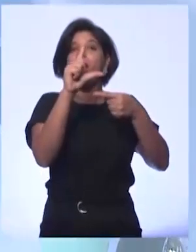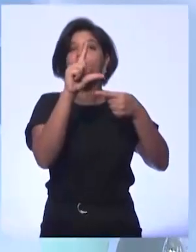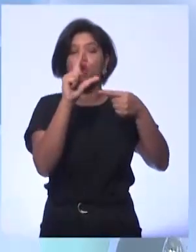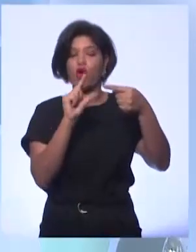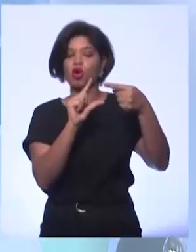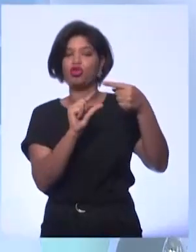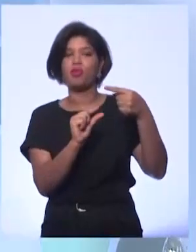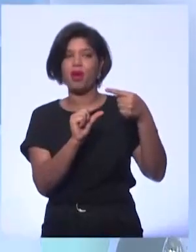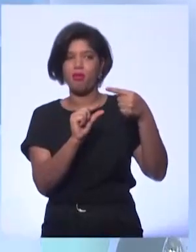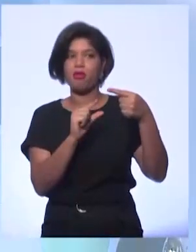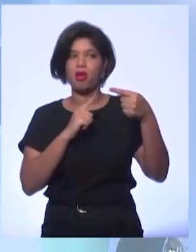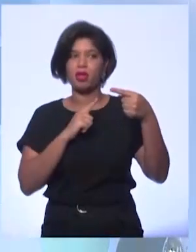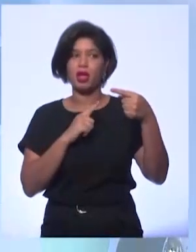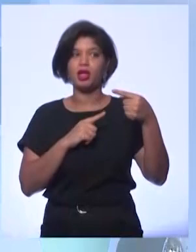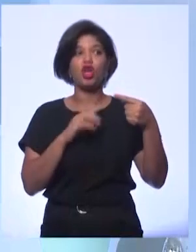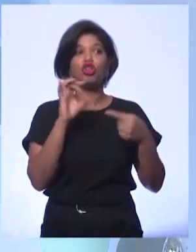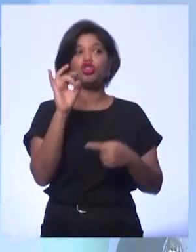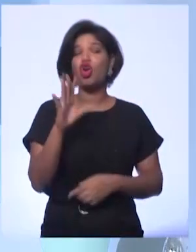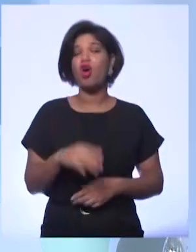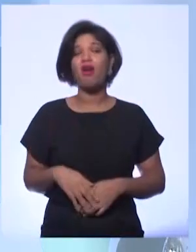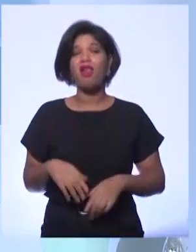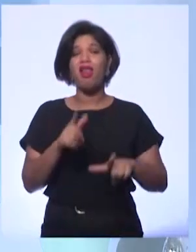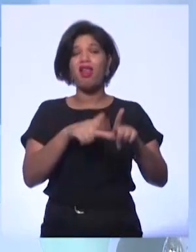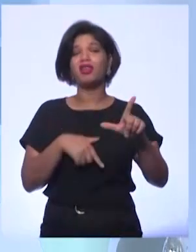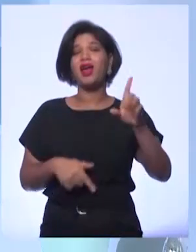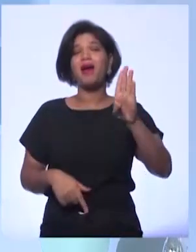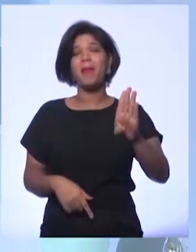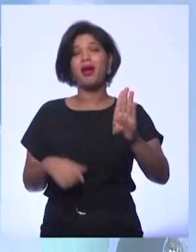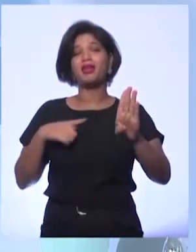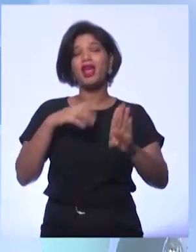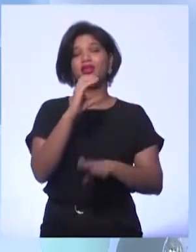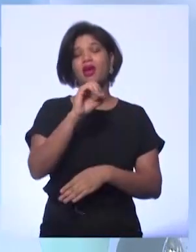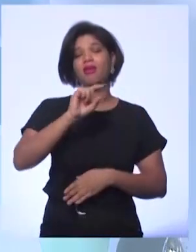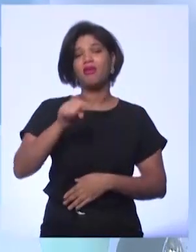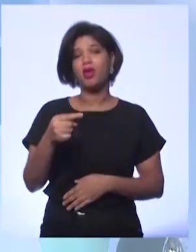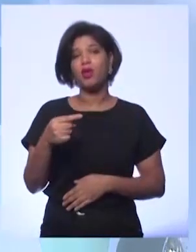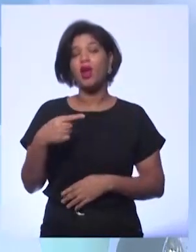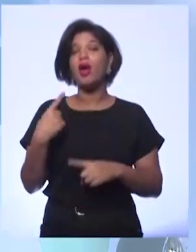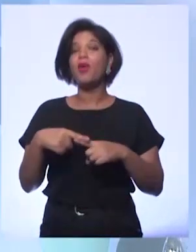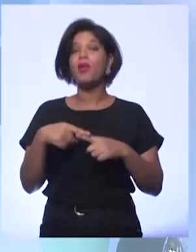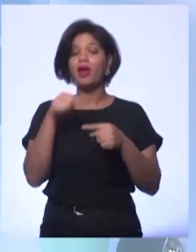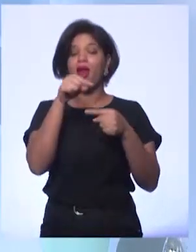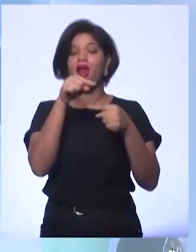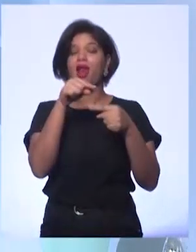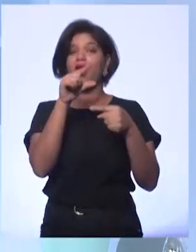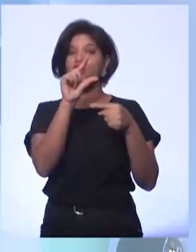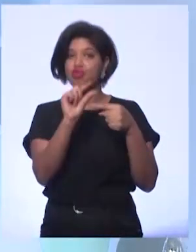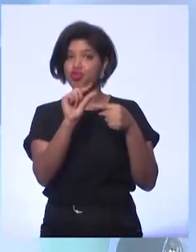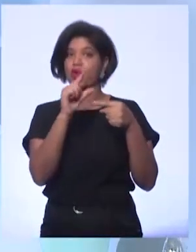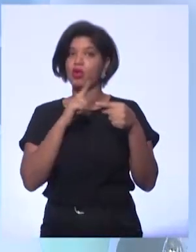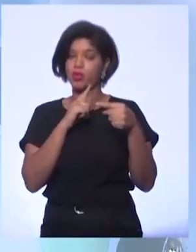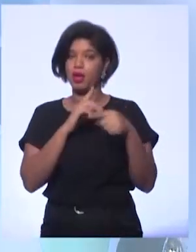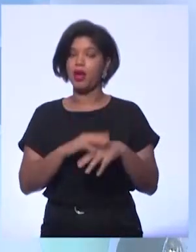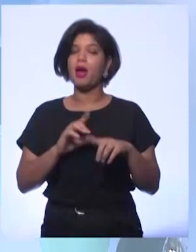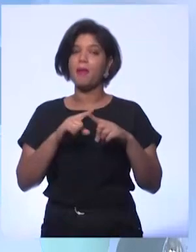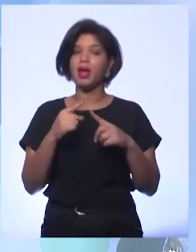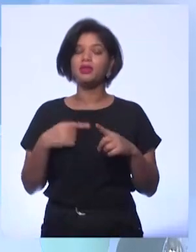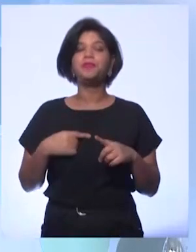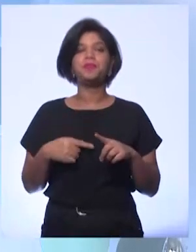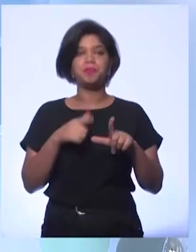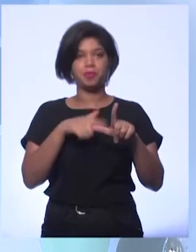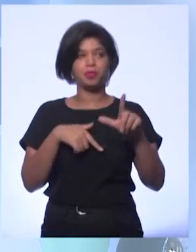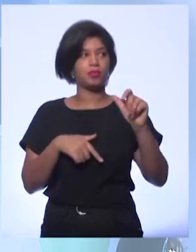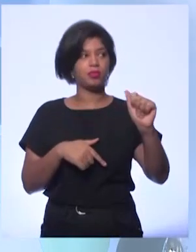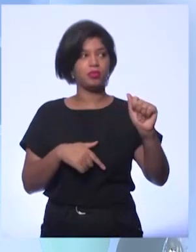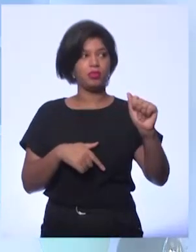B, 2 nonos, é a única que vai dar 0, alguma coisa, porque o número de cima é menor do que o de baixo. Agora, no item A e no item C,